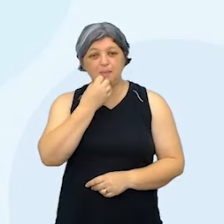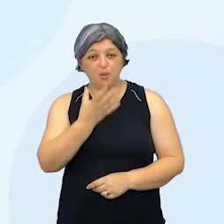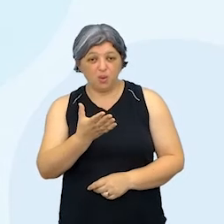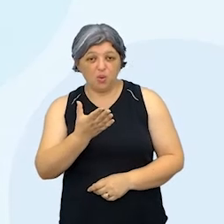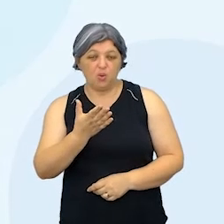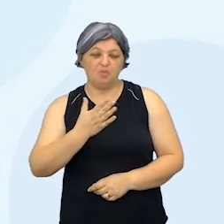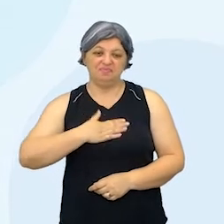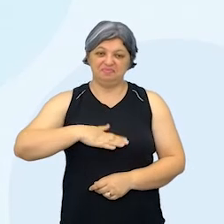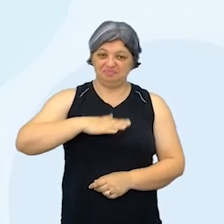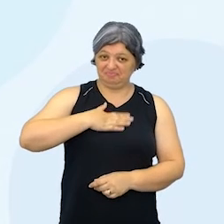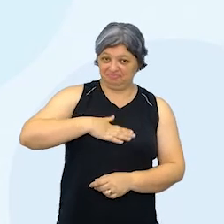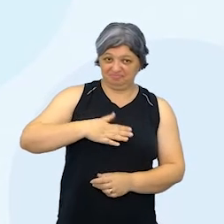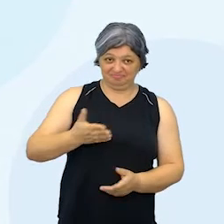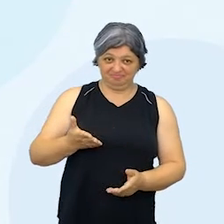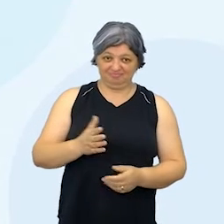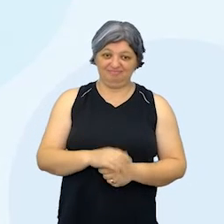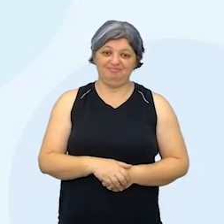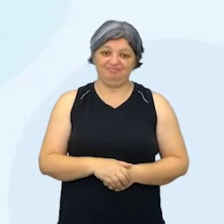boa?